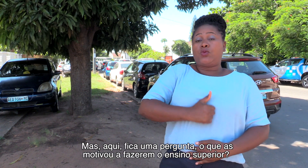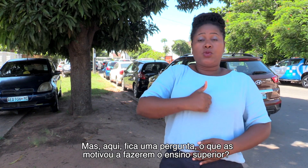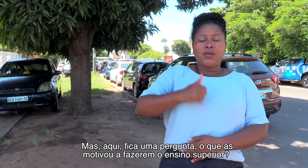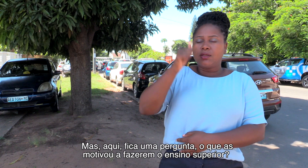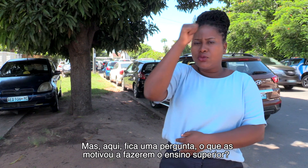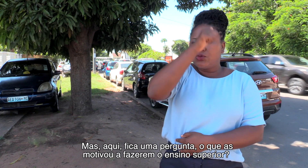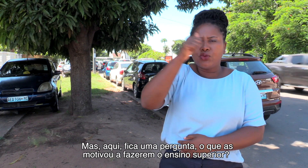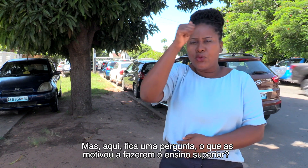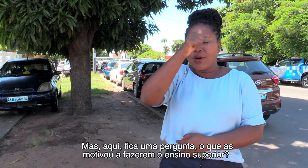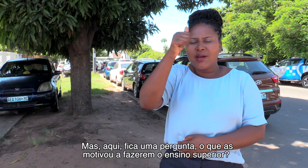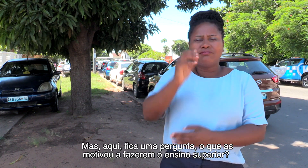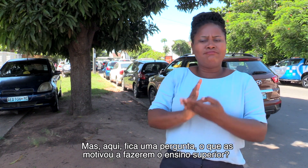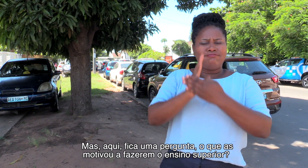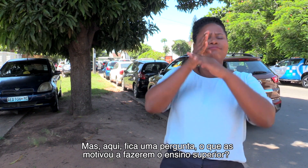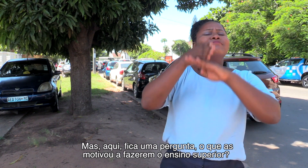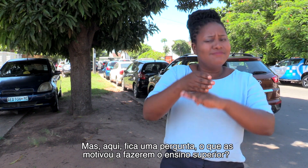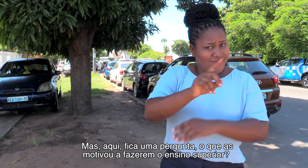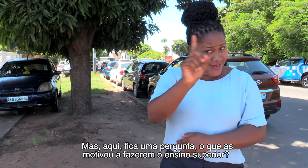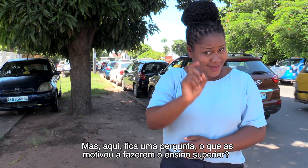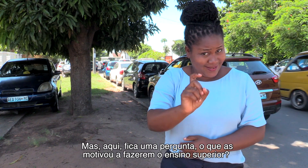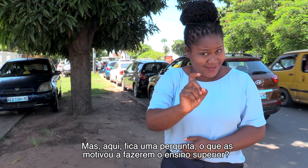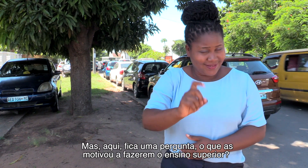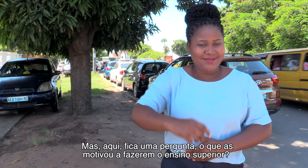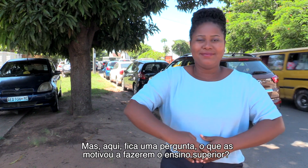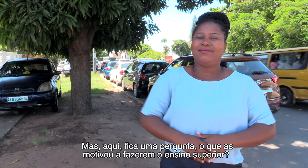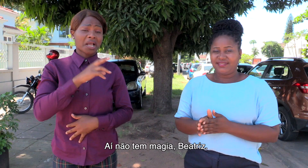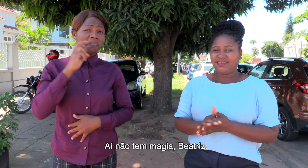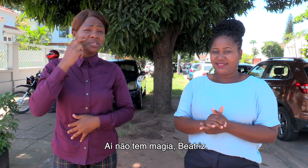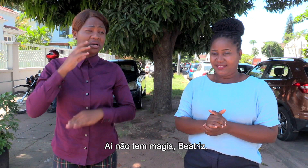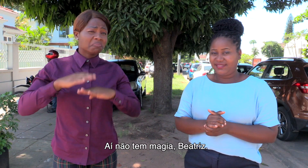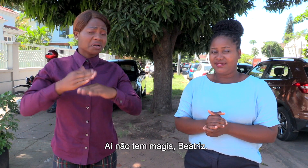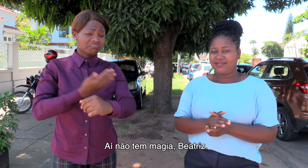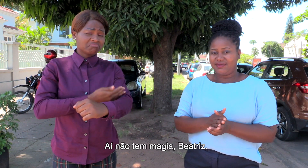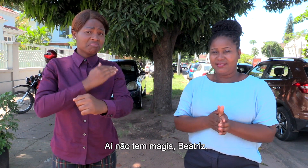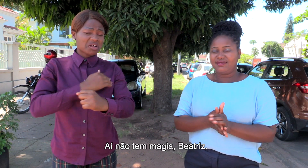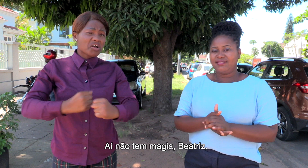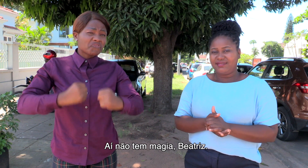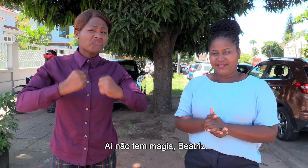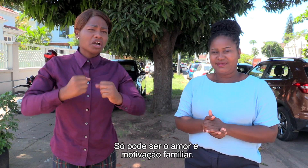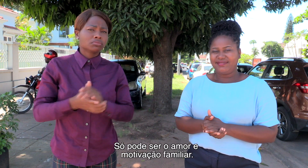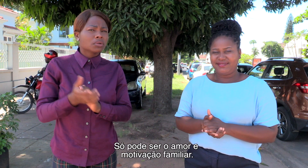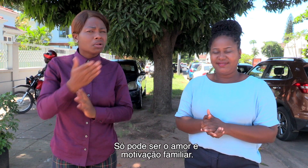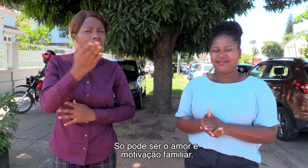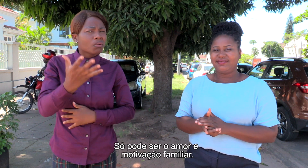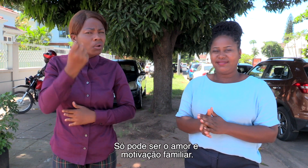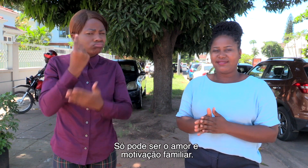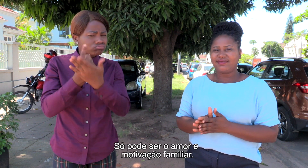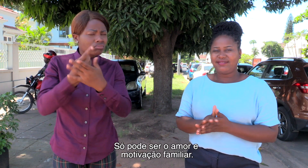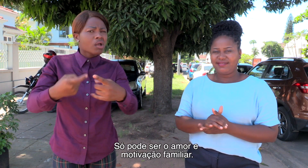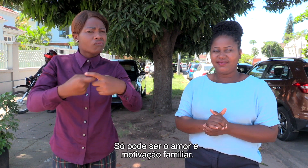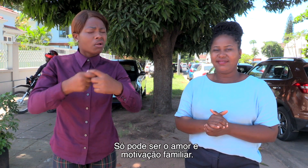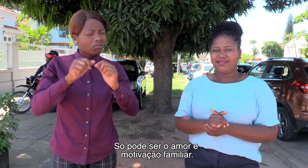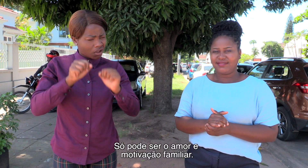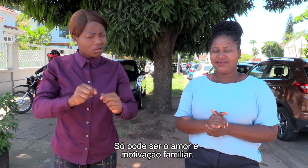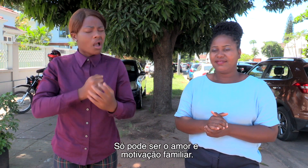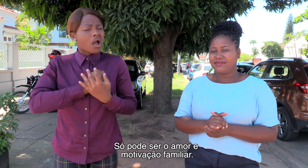uma pergunta. O que as motivou a fazerem um ensino superior? Aí não tem magia, Beatriz. Só pode ser o amor